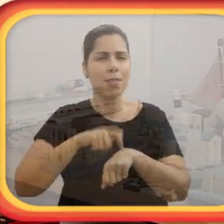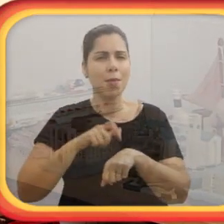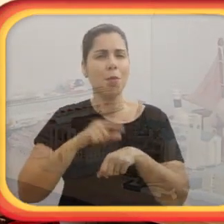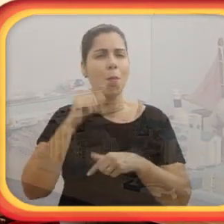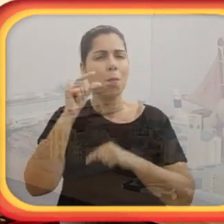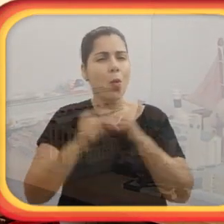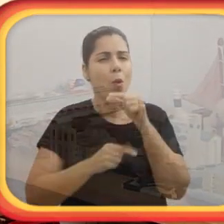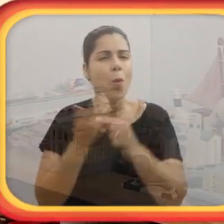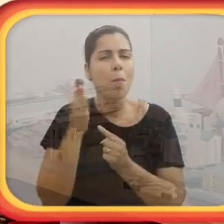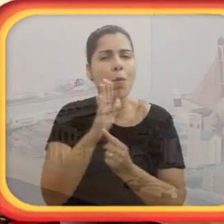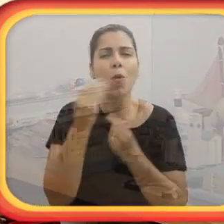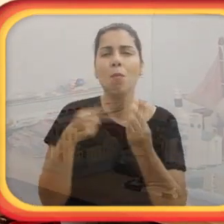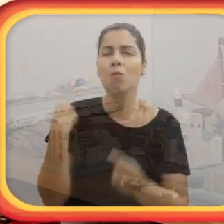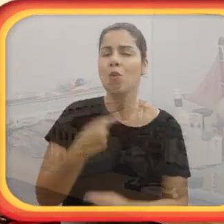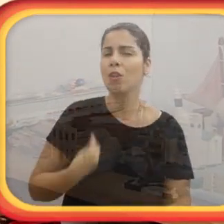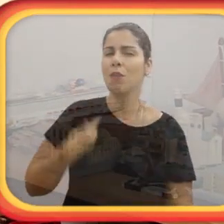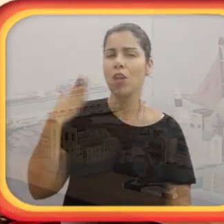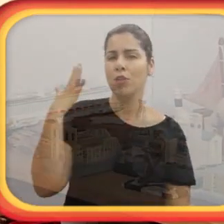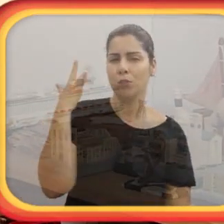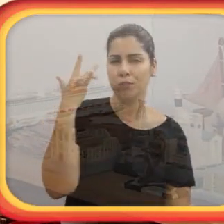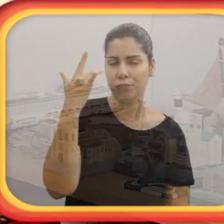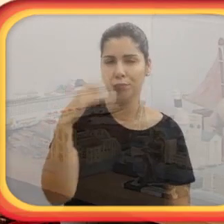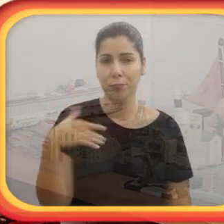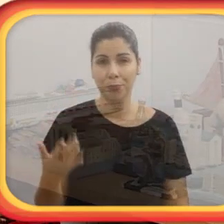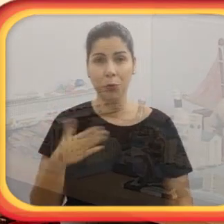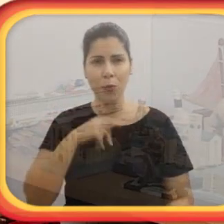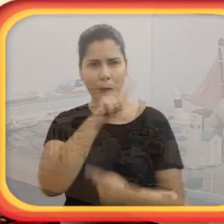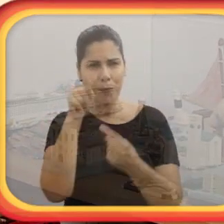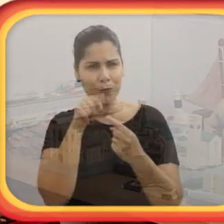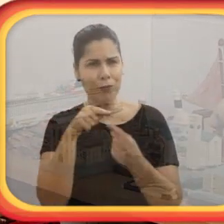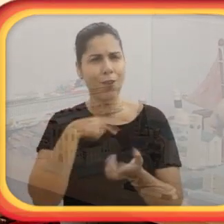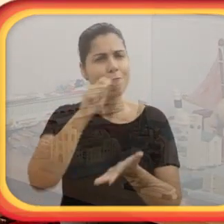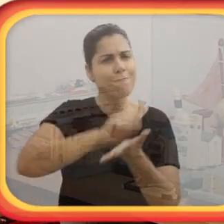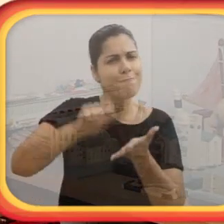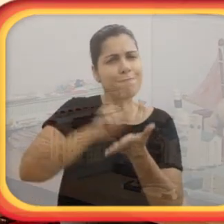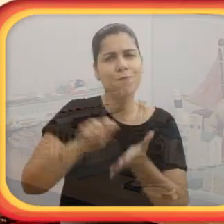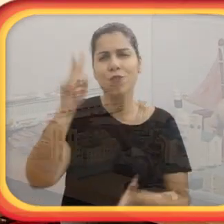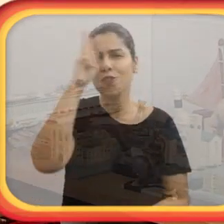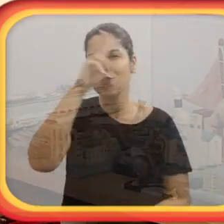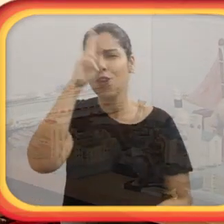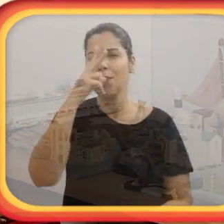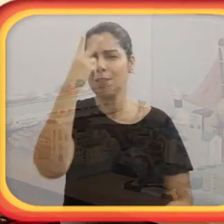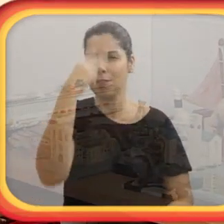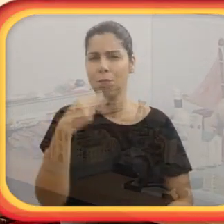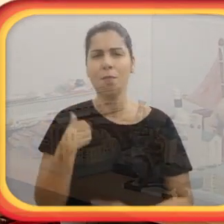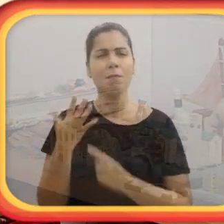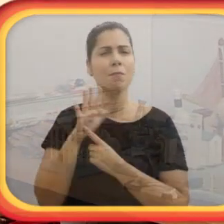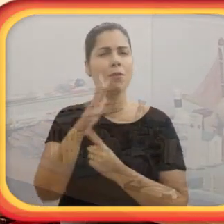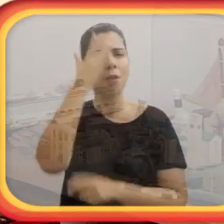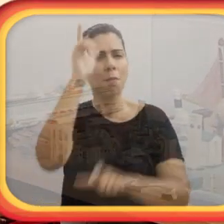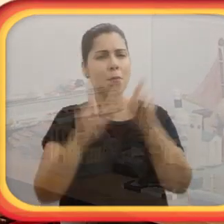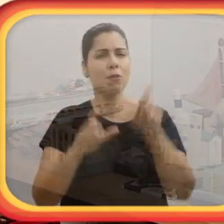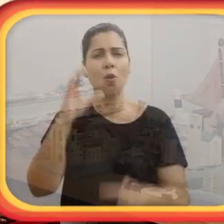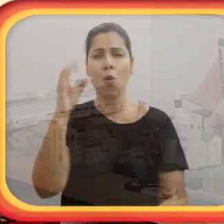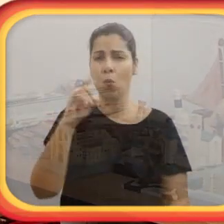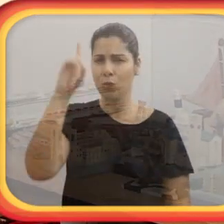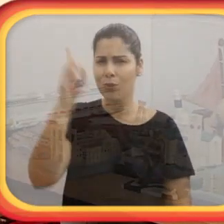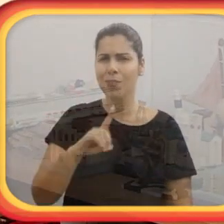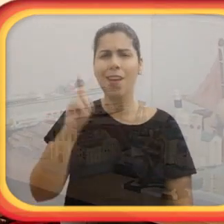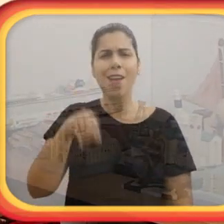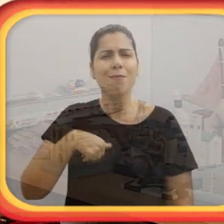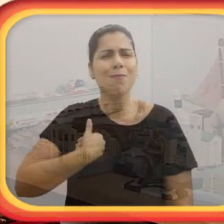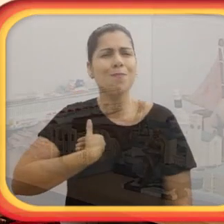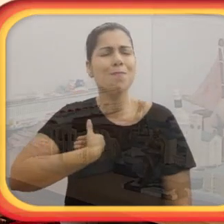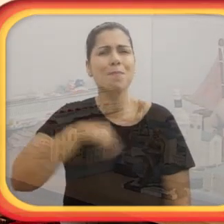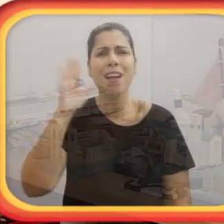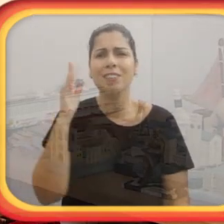as pessoas que não enxergam e que são curiosos, engraçados e ao mesmo tempo dão um pouco a amostra de como é a nossa vida cotidiana,